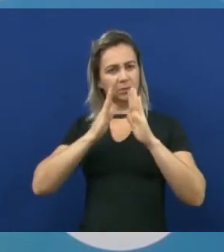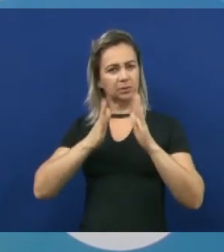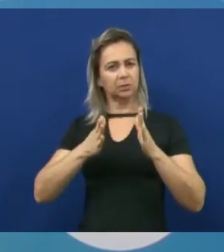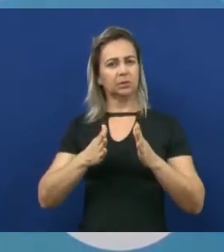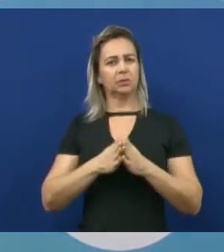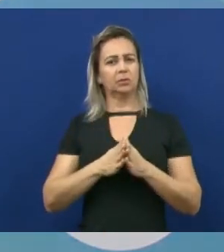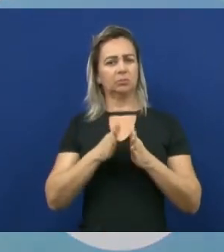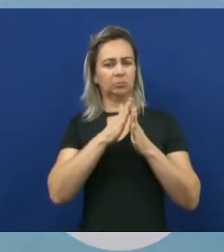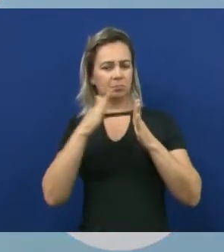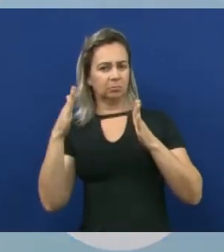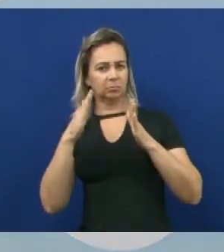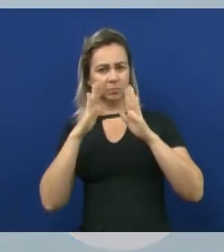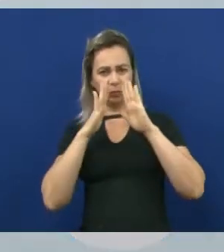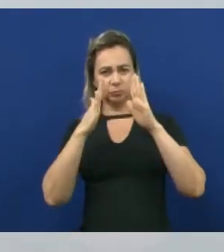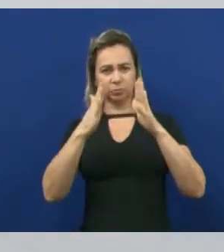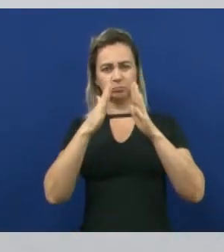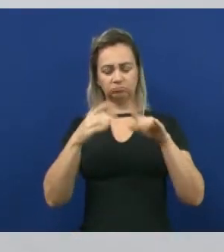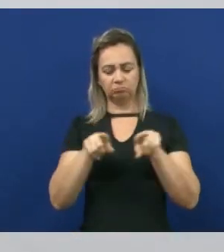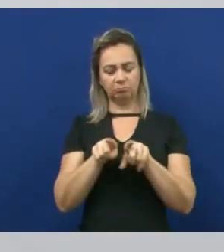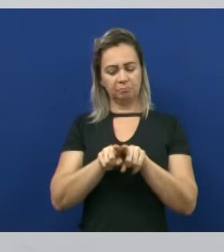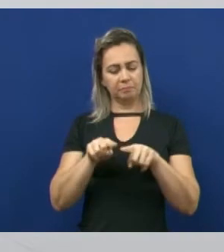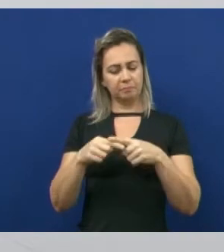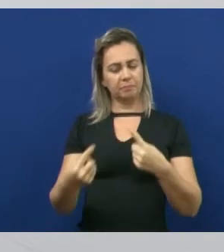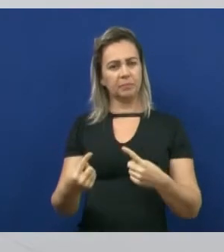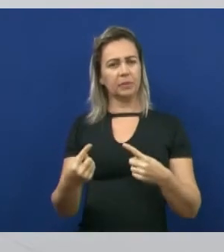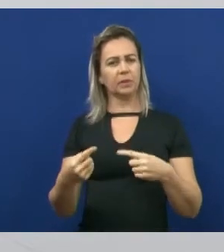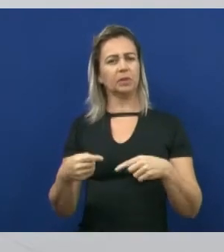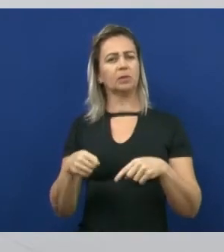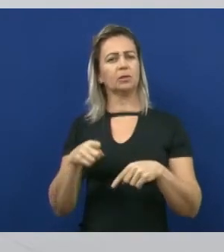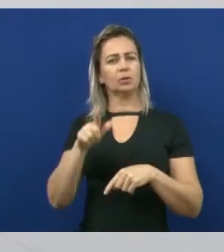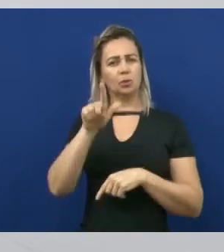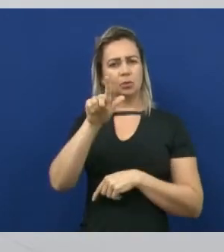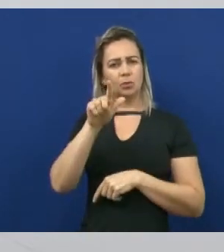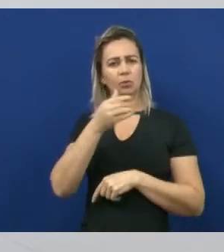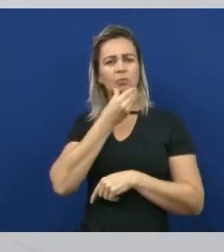na época não poderiam ser ultrapassados, e Galileu conseguiu